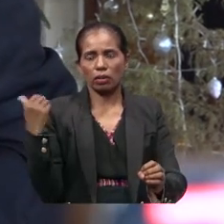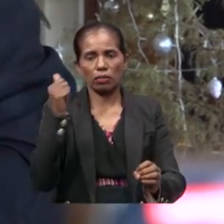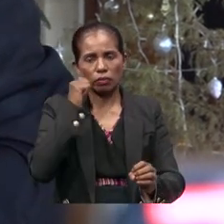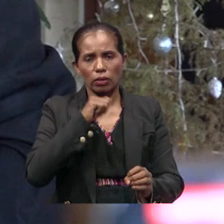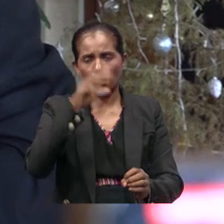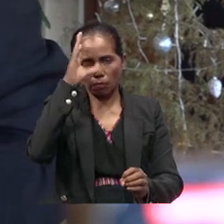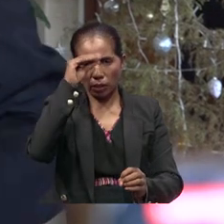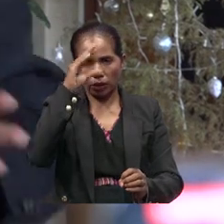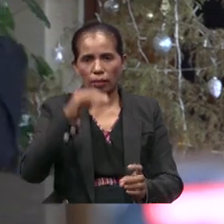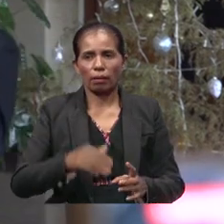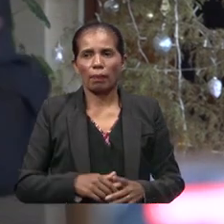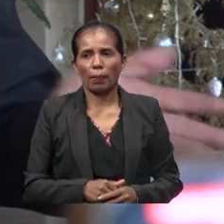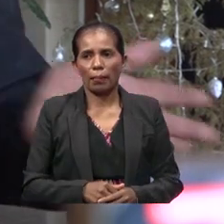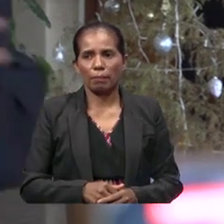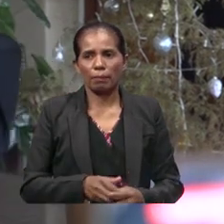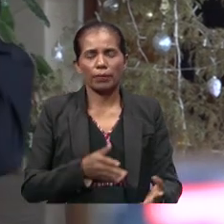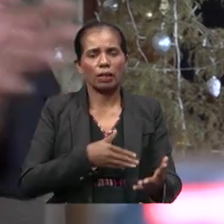mane,